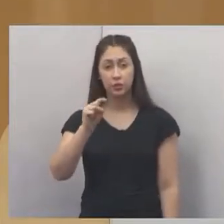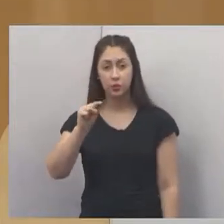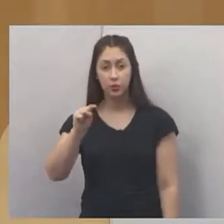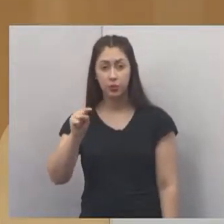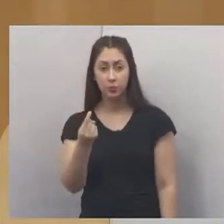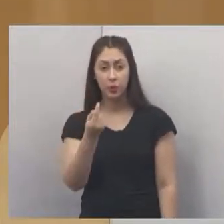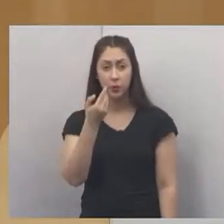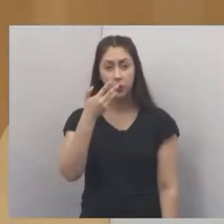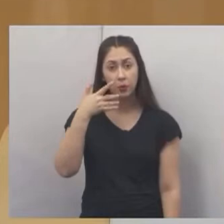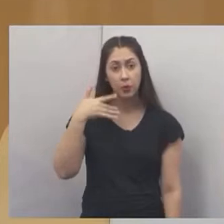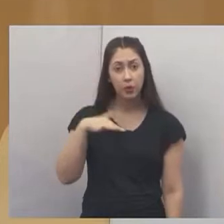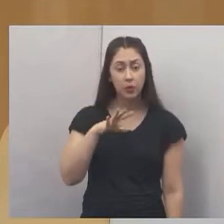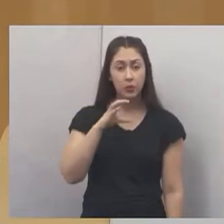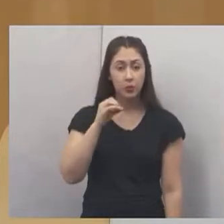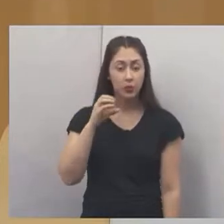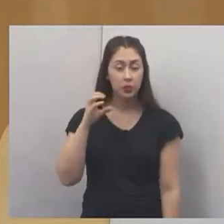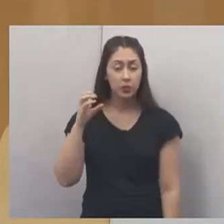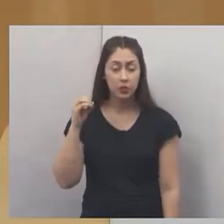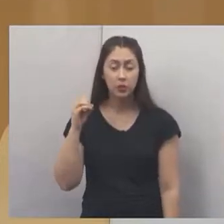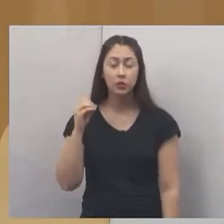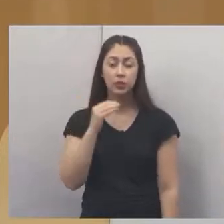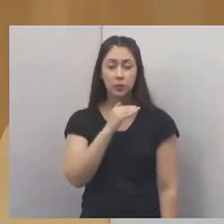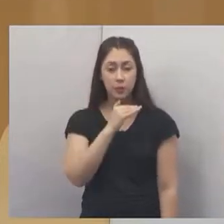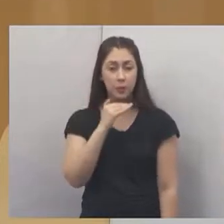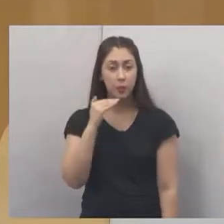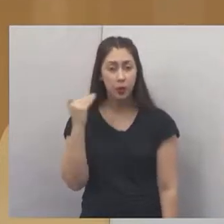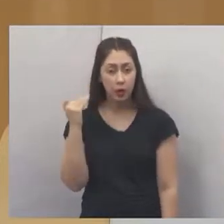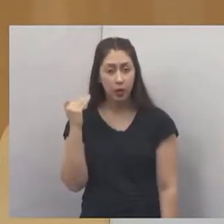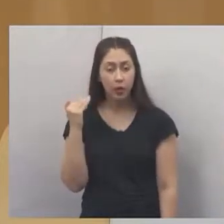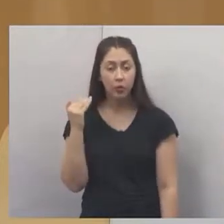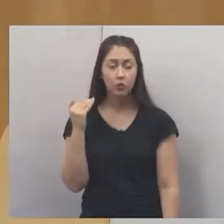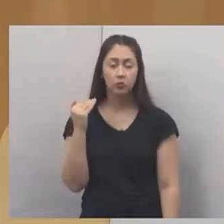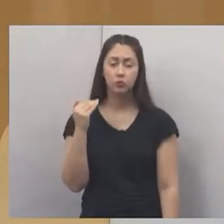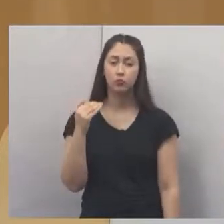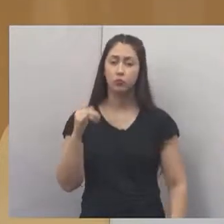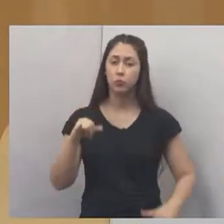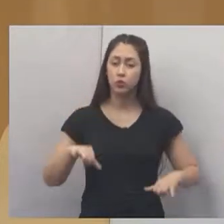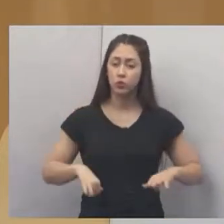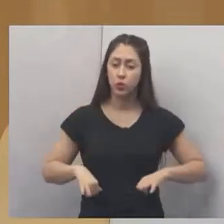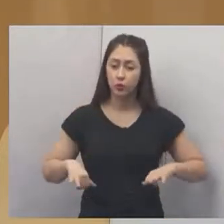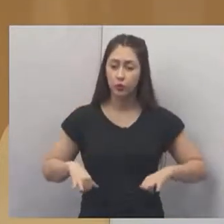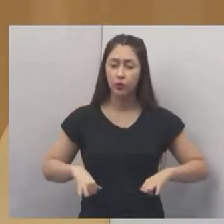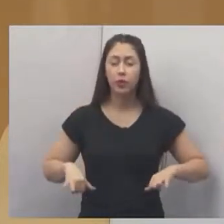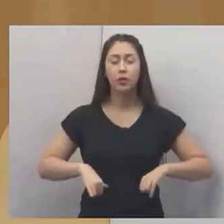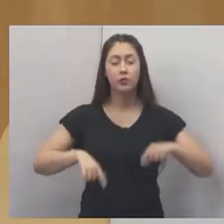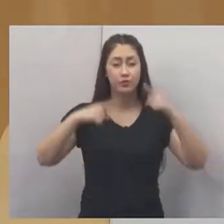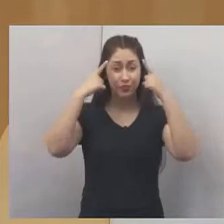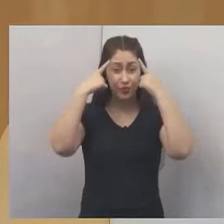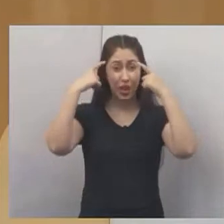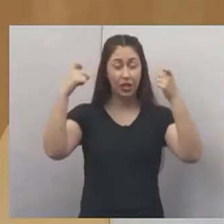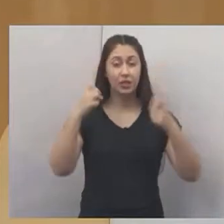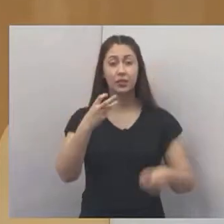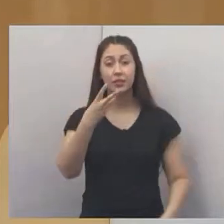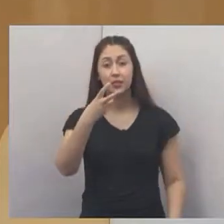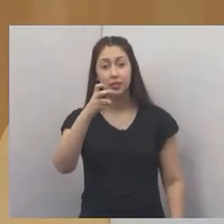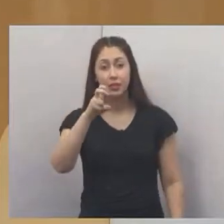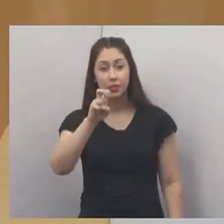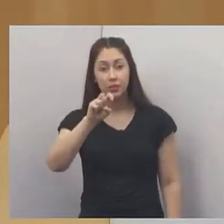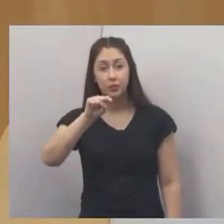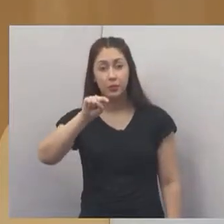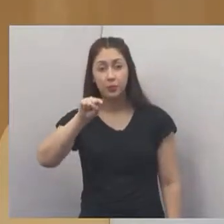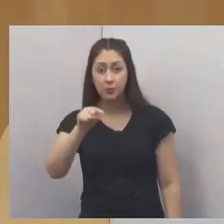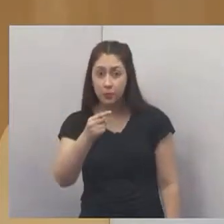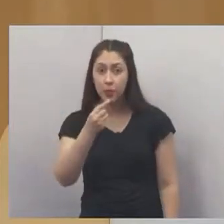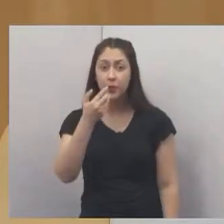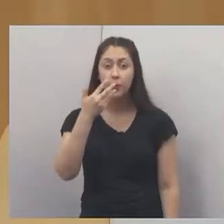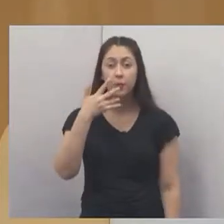e adolescentes que foram mortos de forma violenta no nosso país. 35 mil